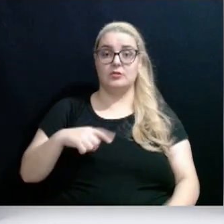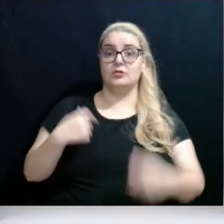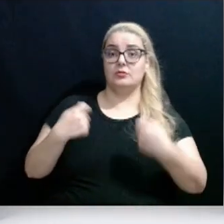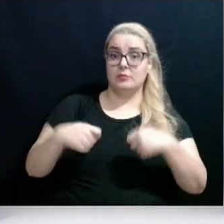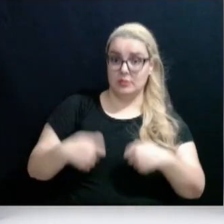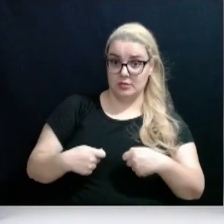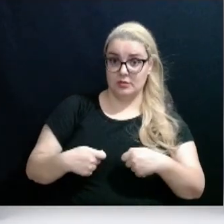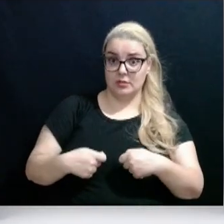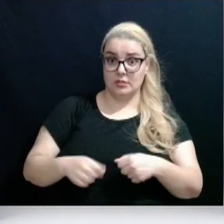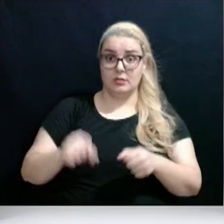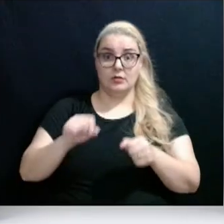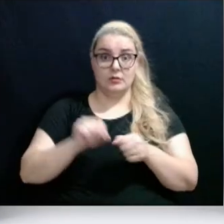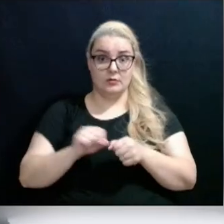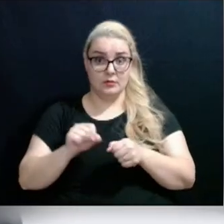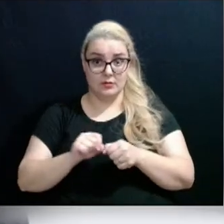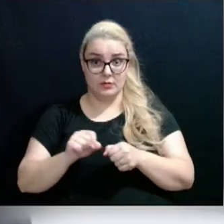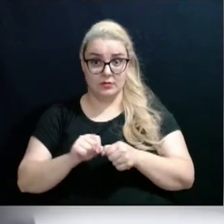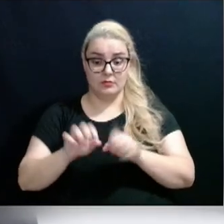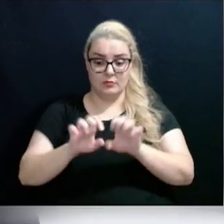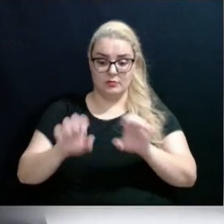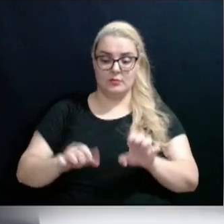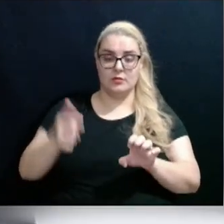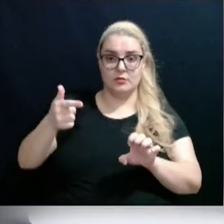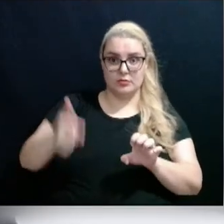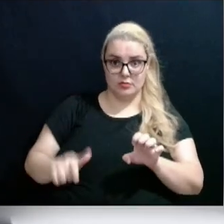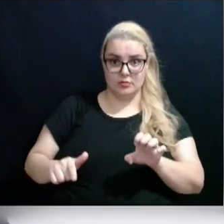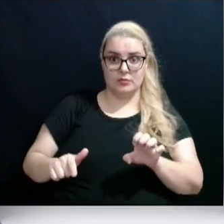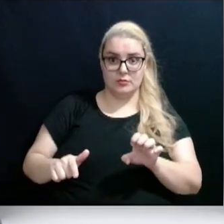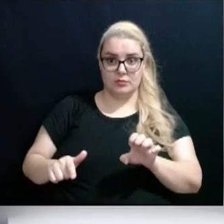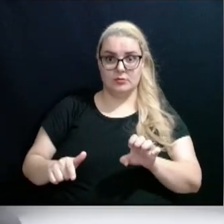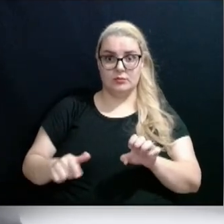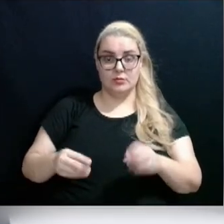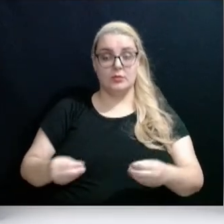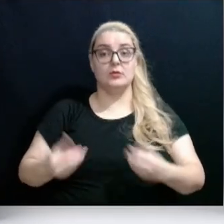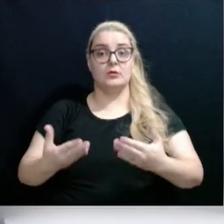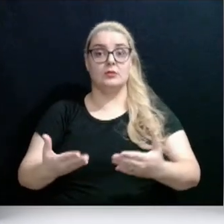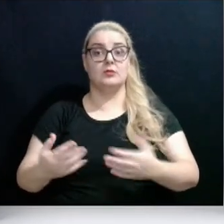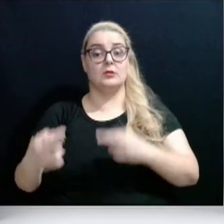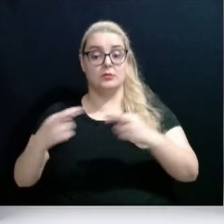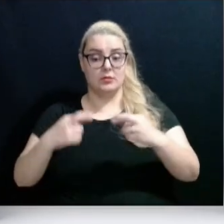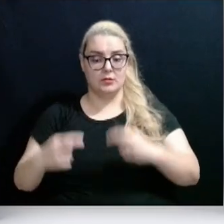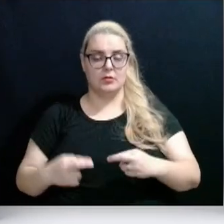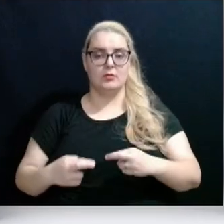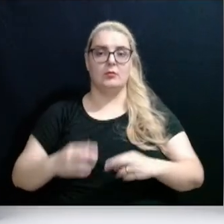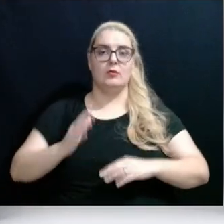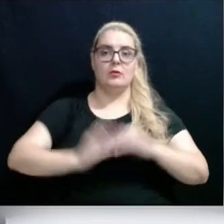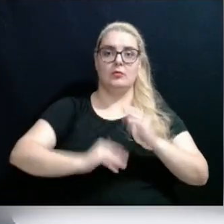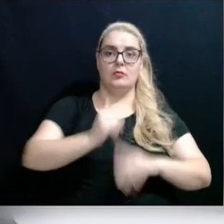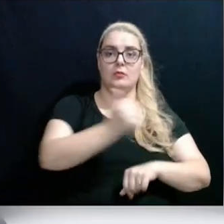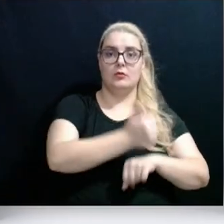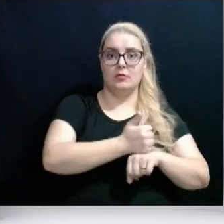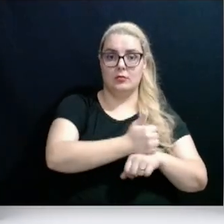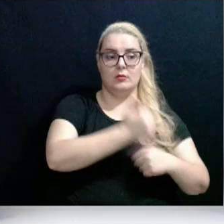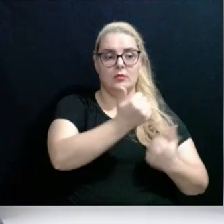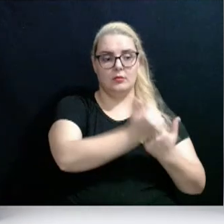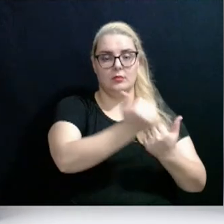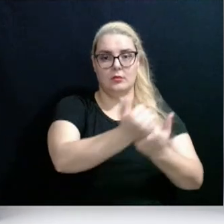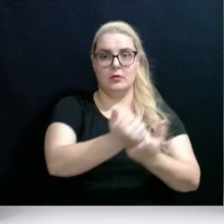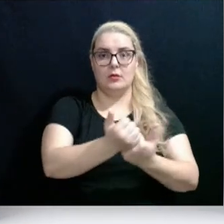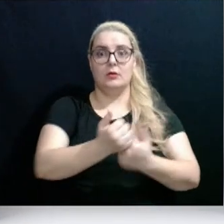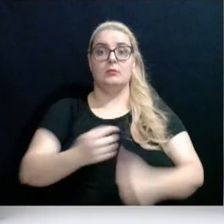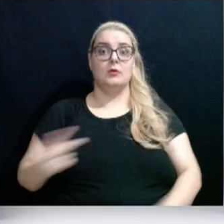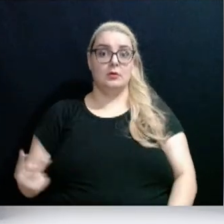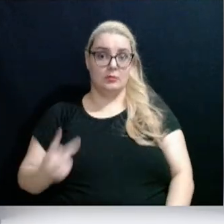se fizesse uma reestruturação e levasse em consideração um plano de cargos, carreiras e vencimentos para valorizar